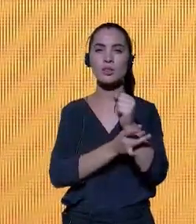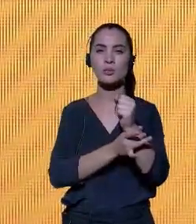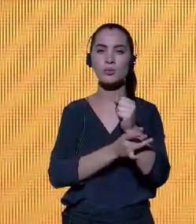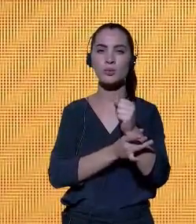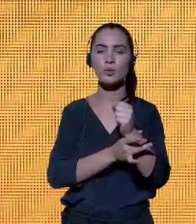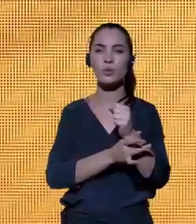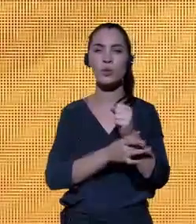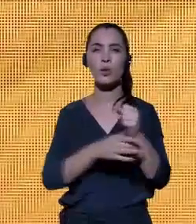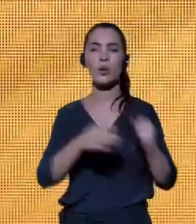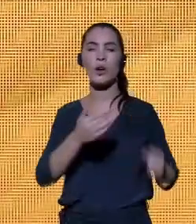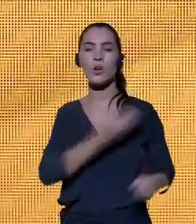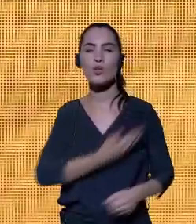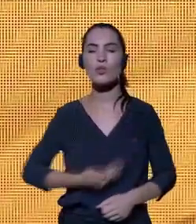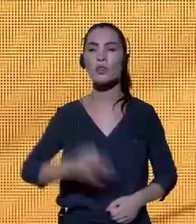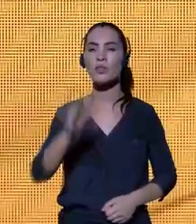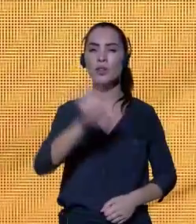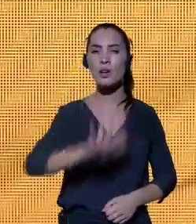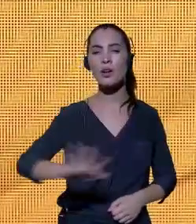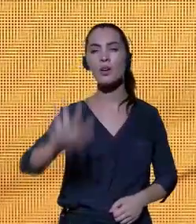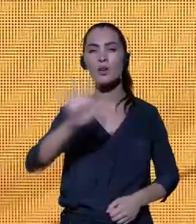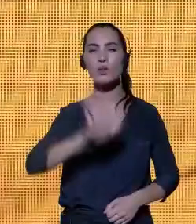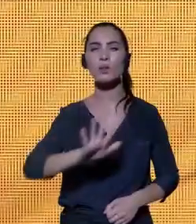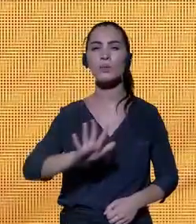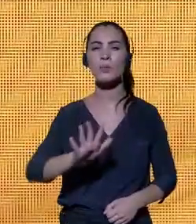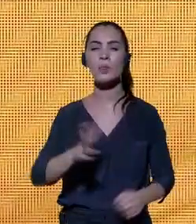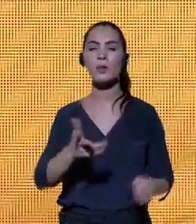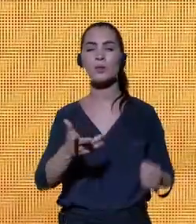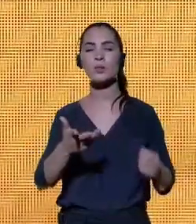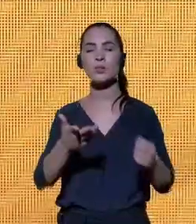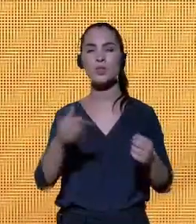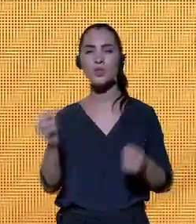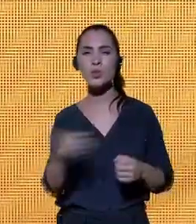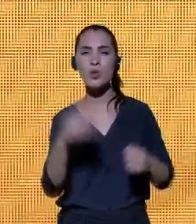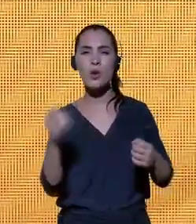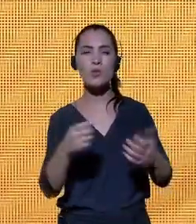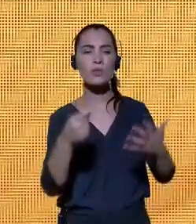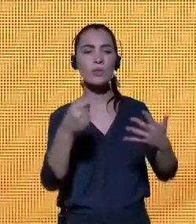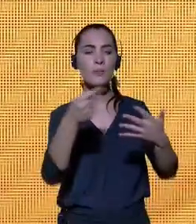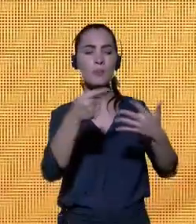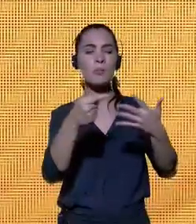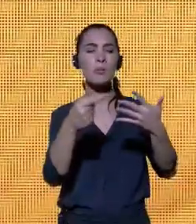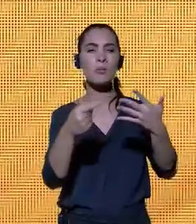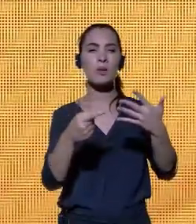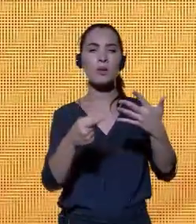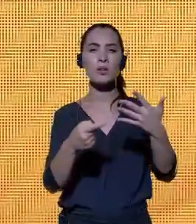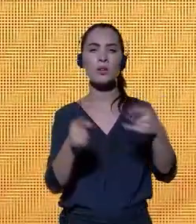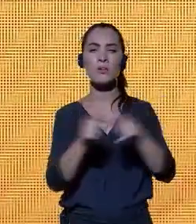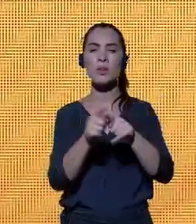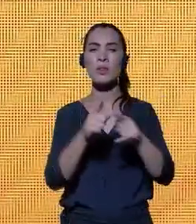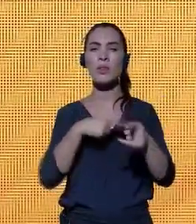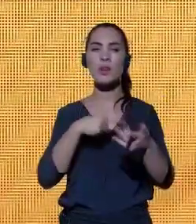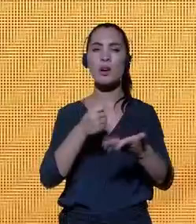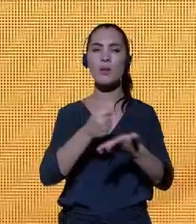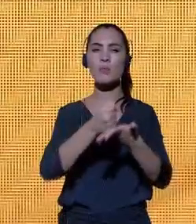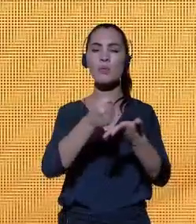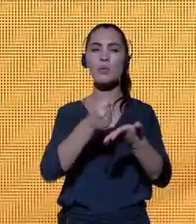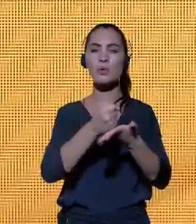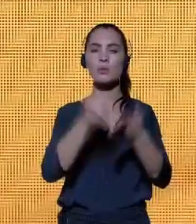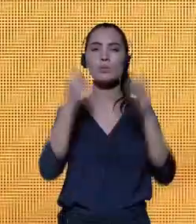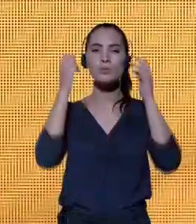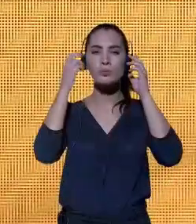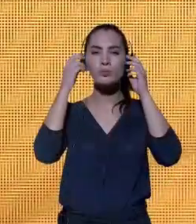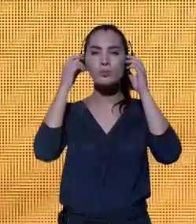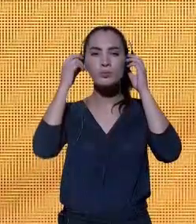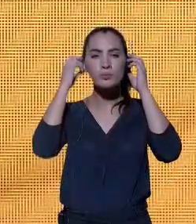do governo federal. E nesses novos critérios nós incluímos contribuições ESG, ou